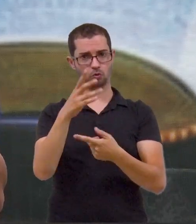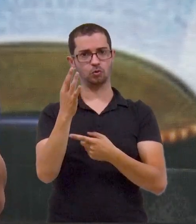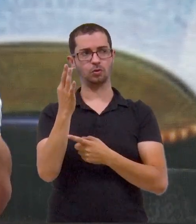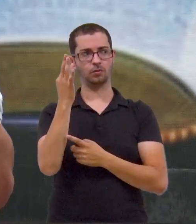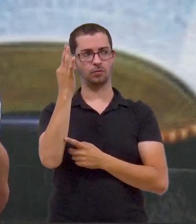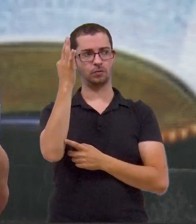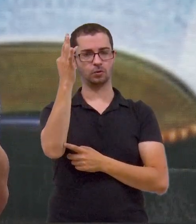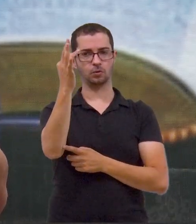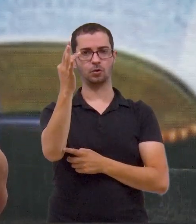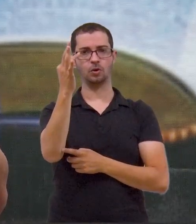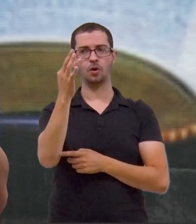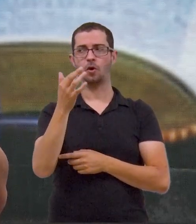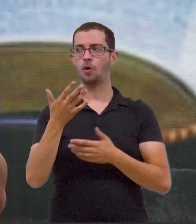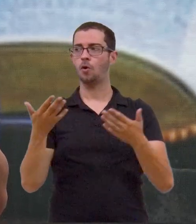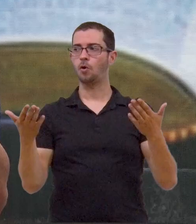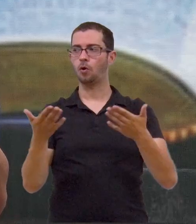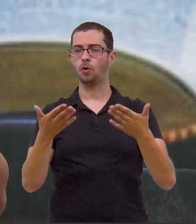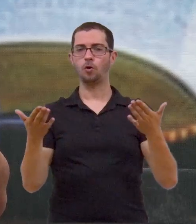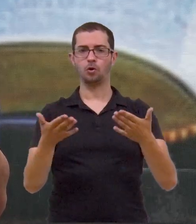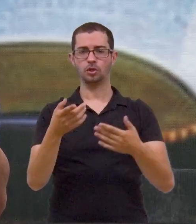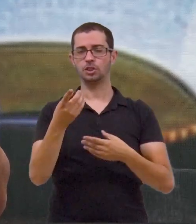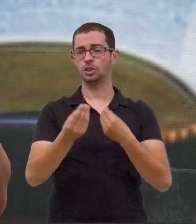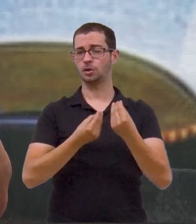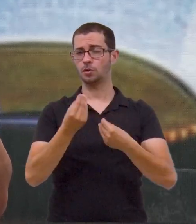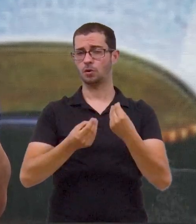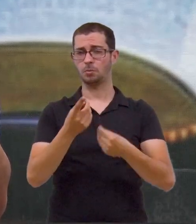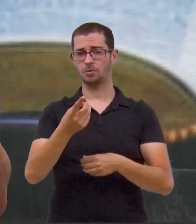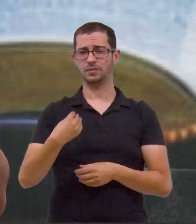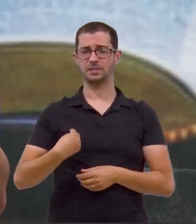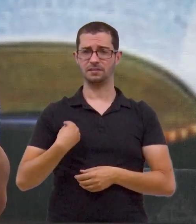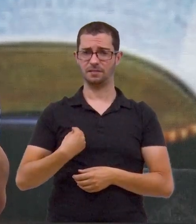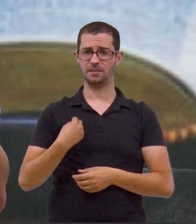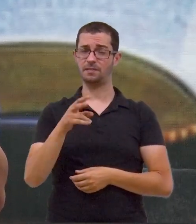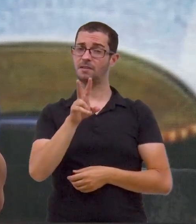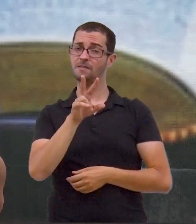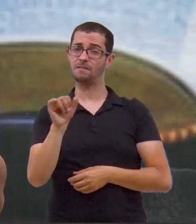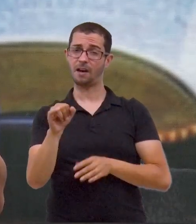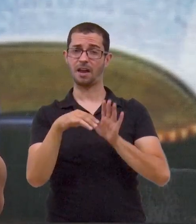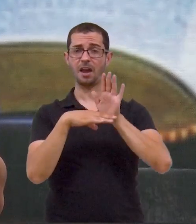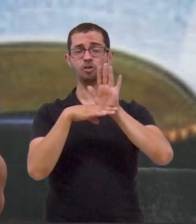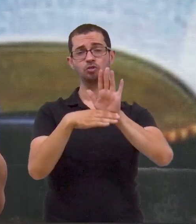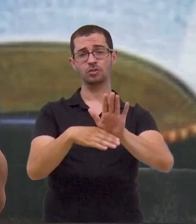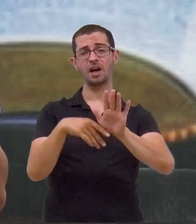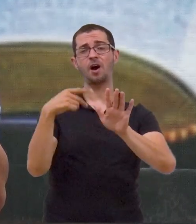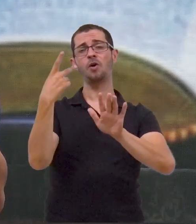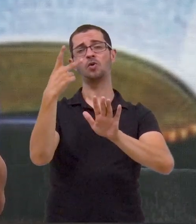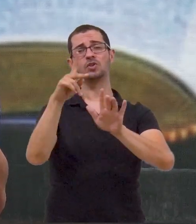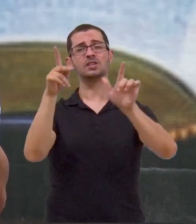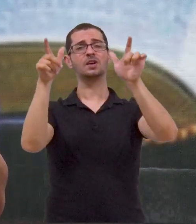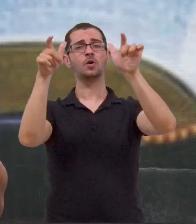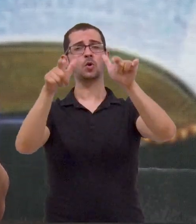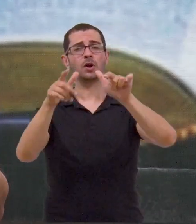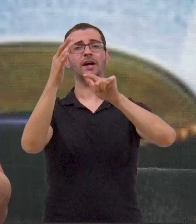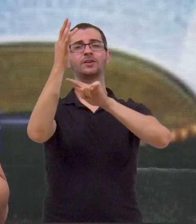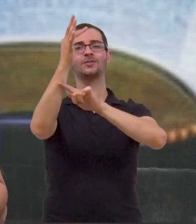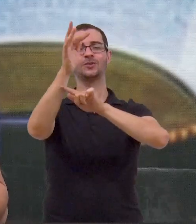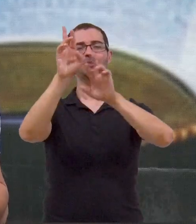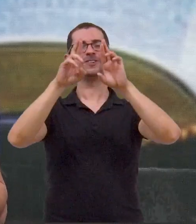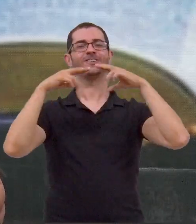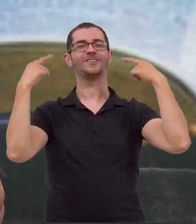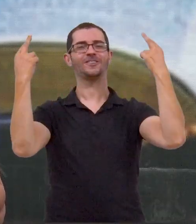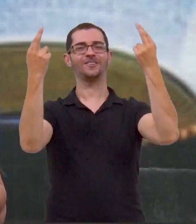você vive hoje, ajudará a determinar o seu lugar no futuro, no reino de